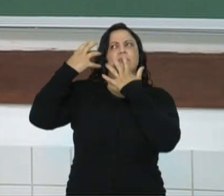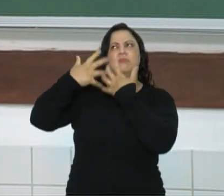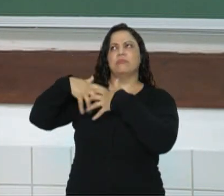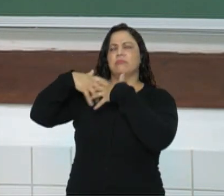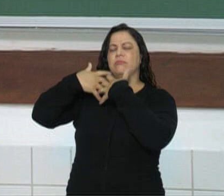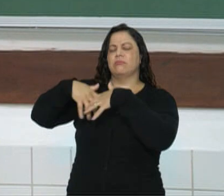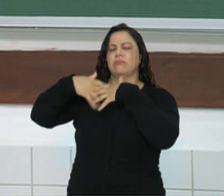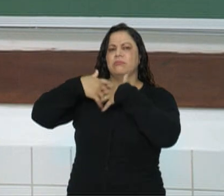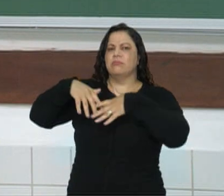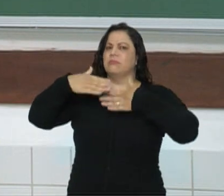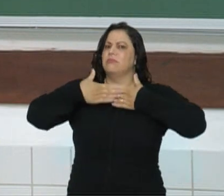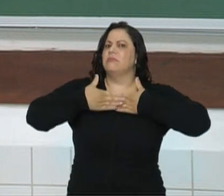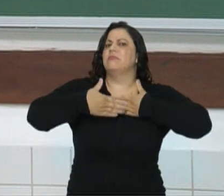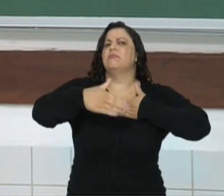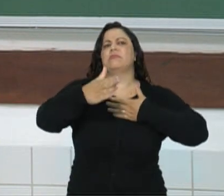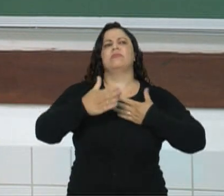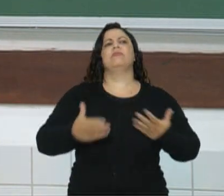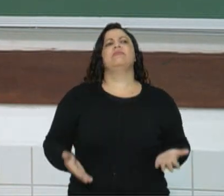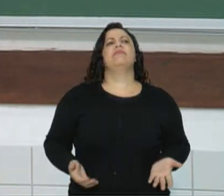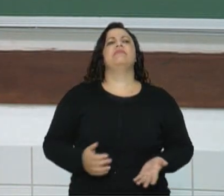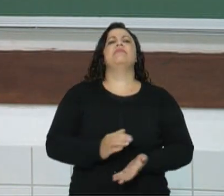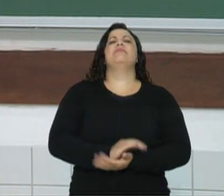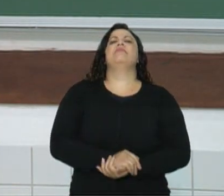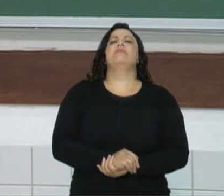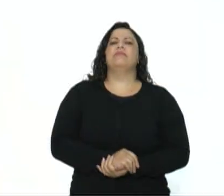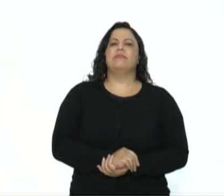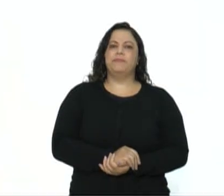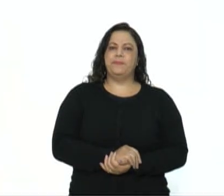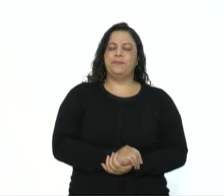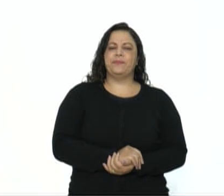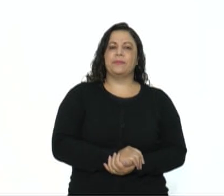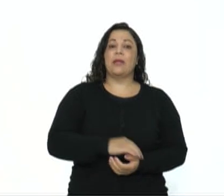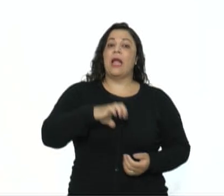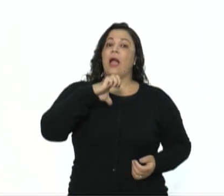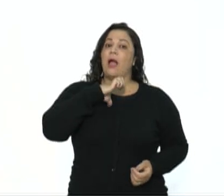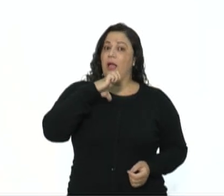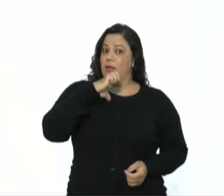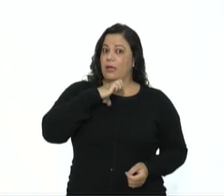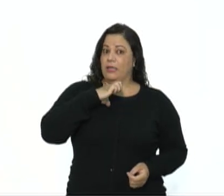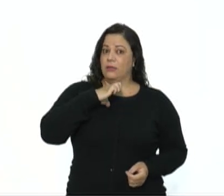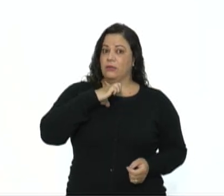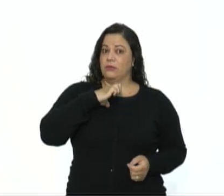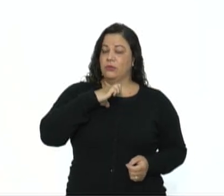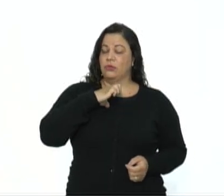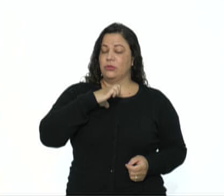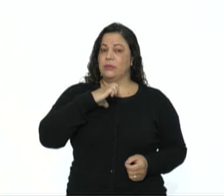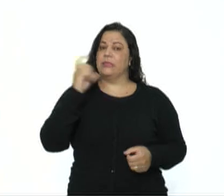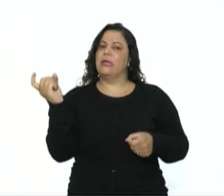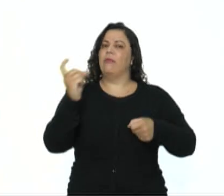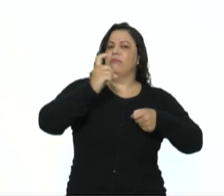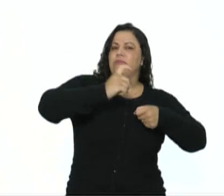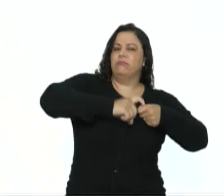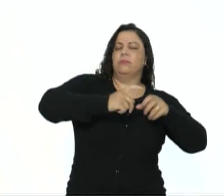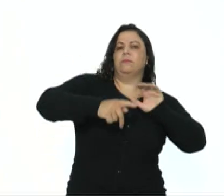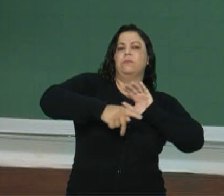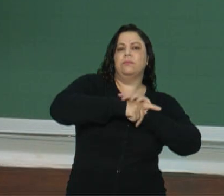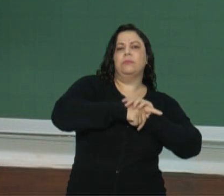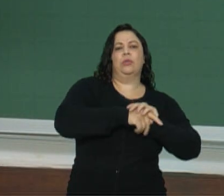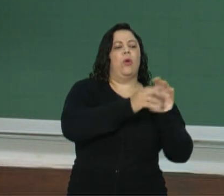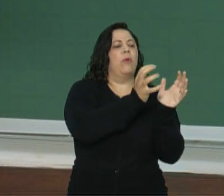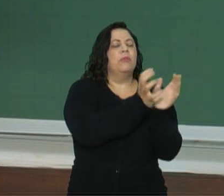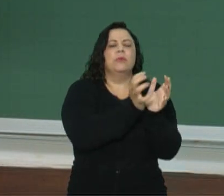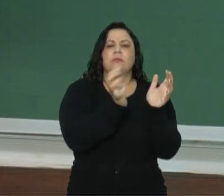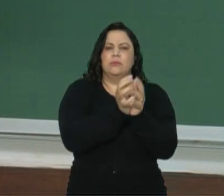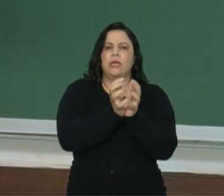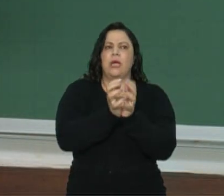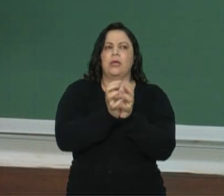partir dessa questão. Então vamos ver. Ética voltada à comunidade, sou porque somos. Aqui está a